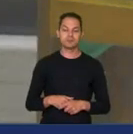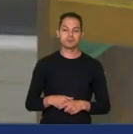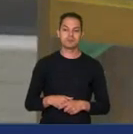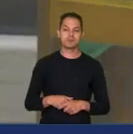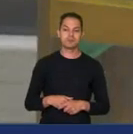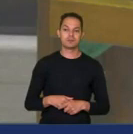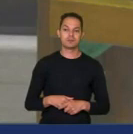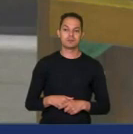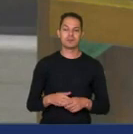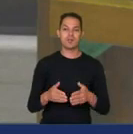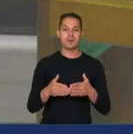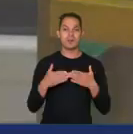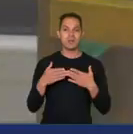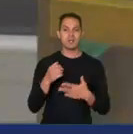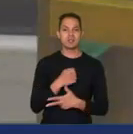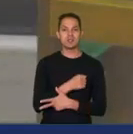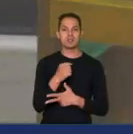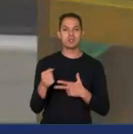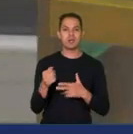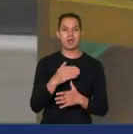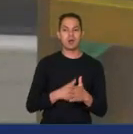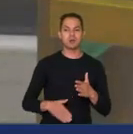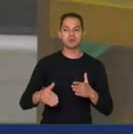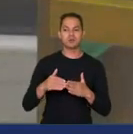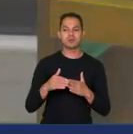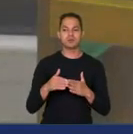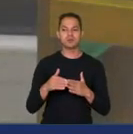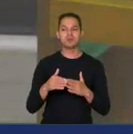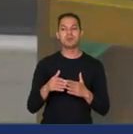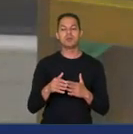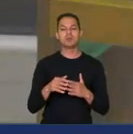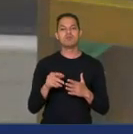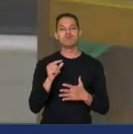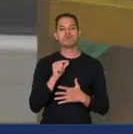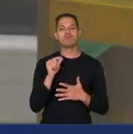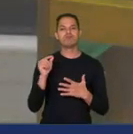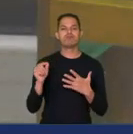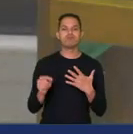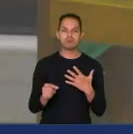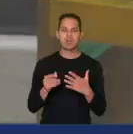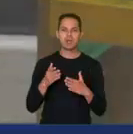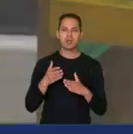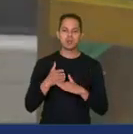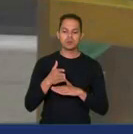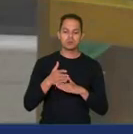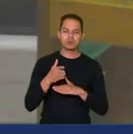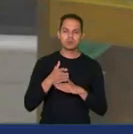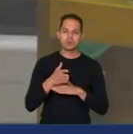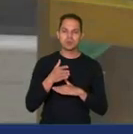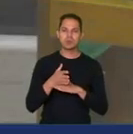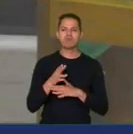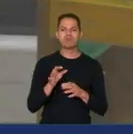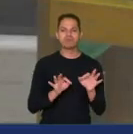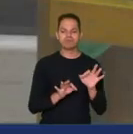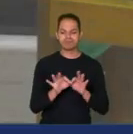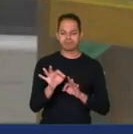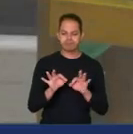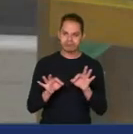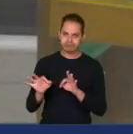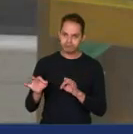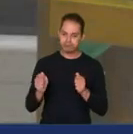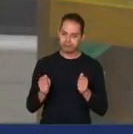os poderes constituídos que façam a devida interferência, que usem das suas atribuições